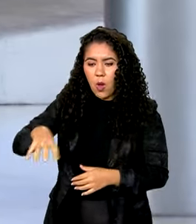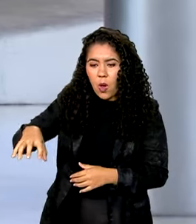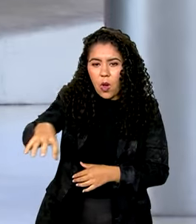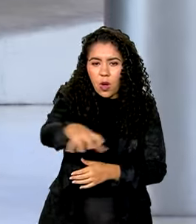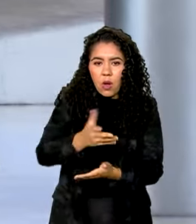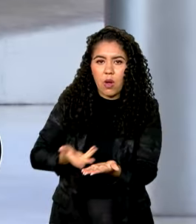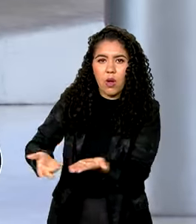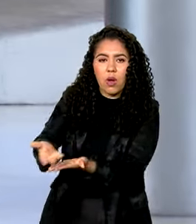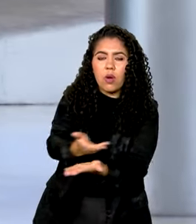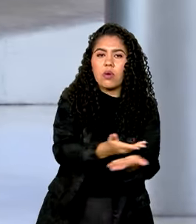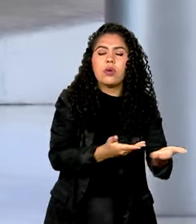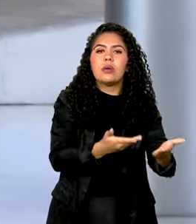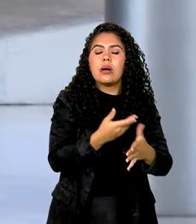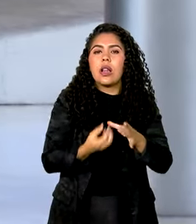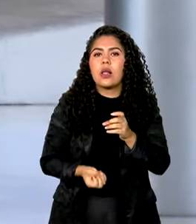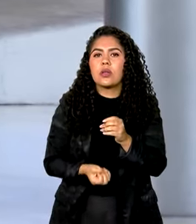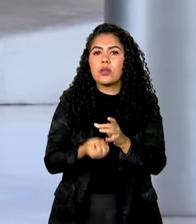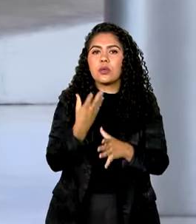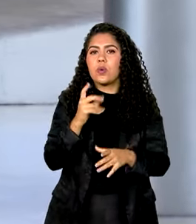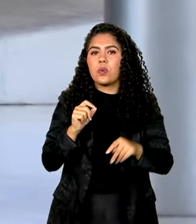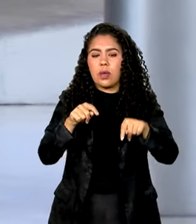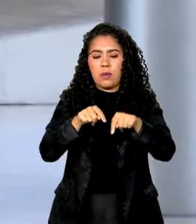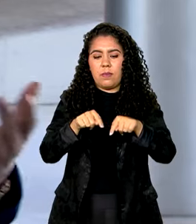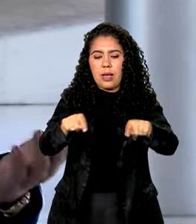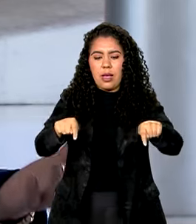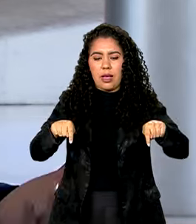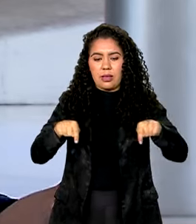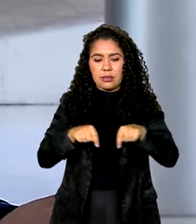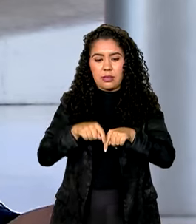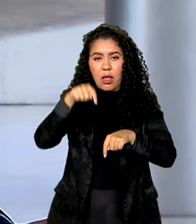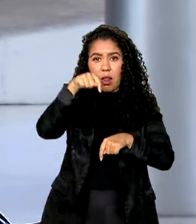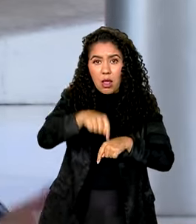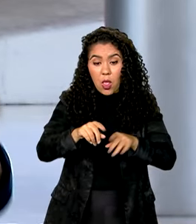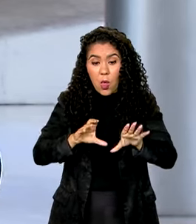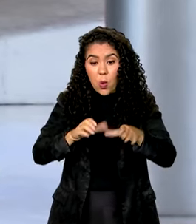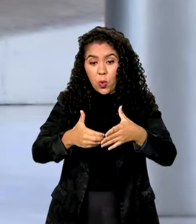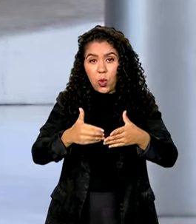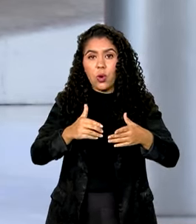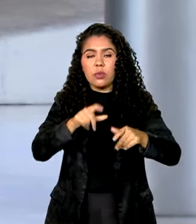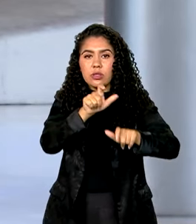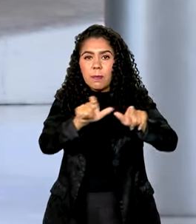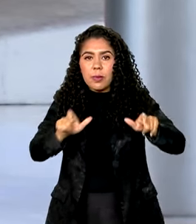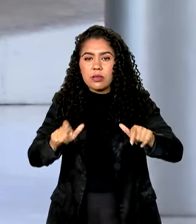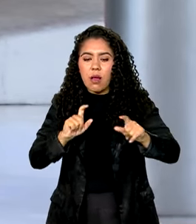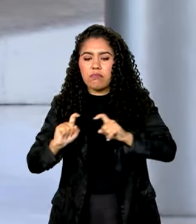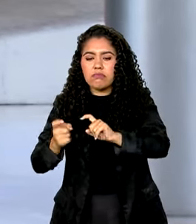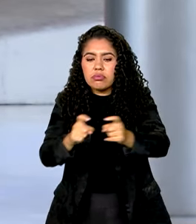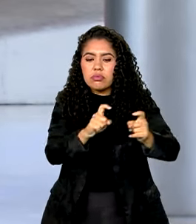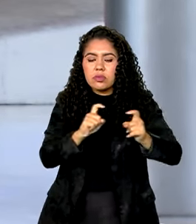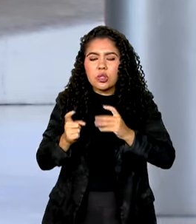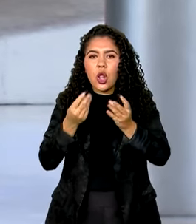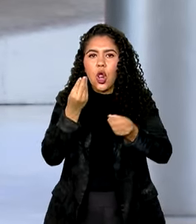Desmatamento e Queimadas criou uma sala de situação. O grupo vai discutir ações para simplificar a